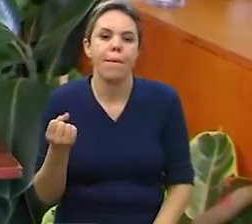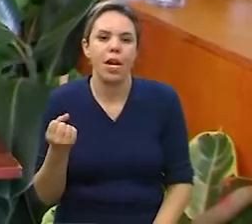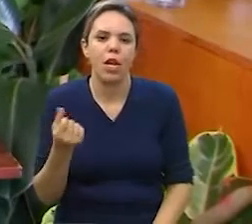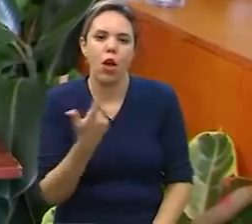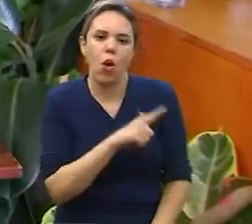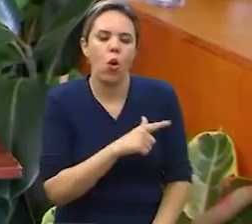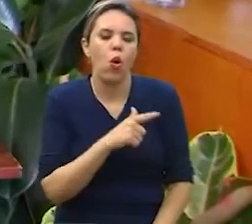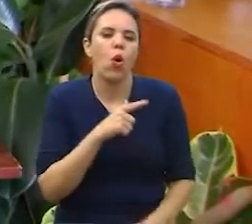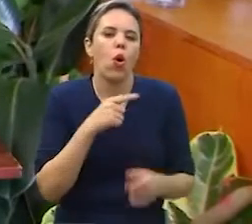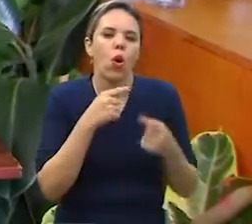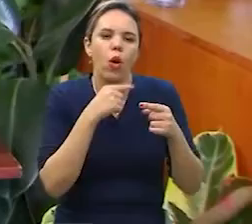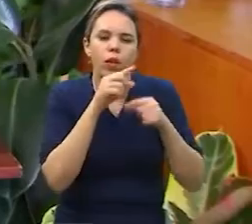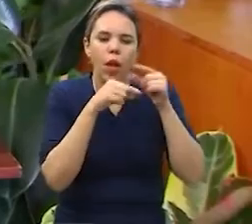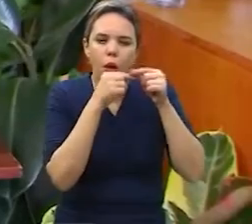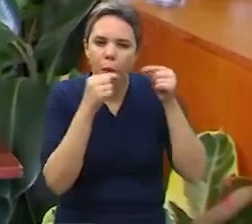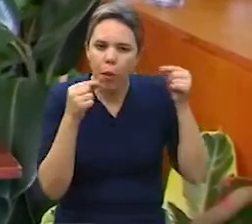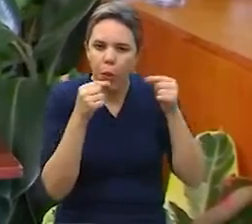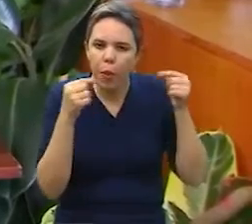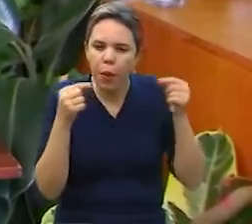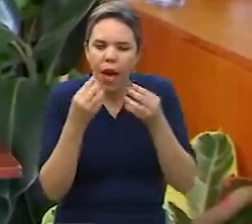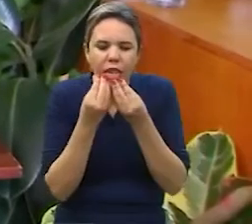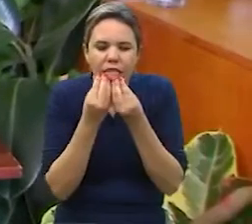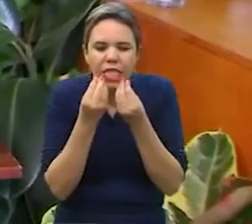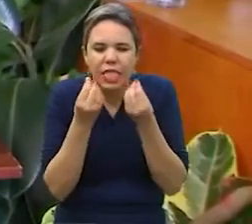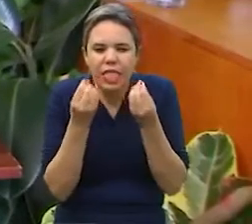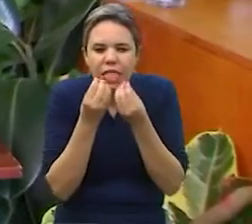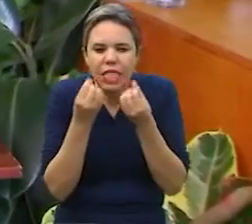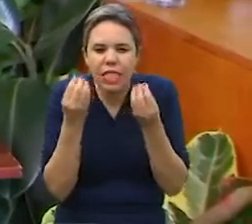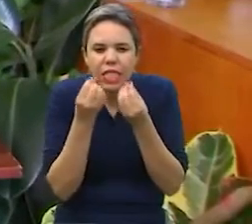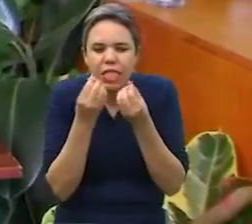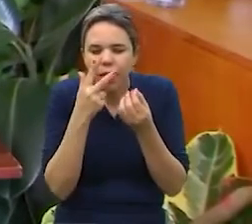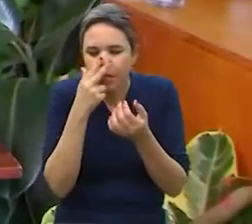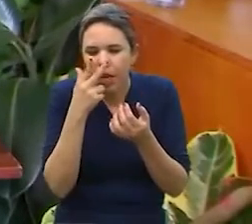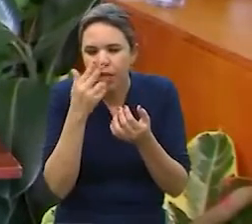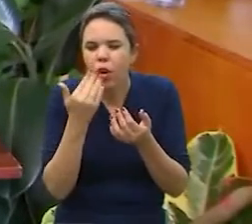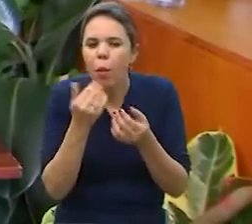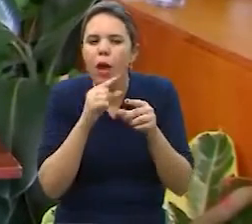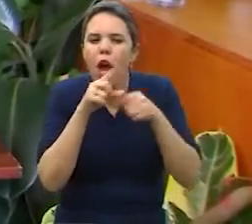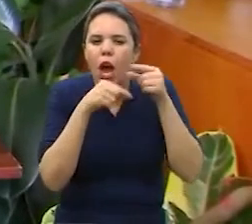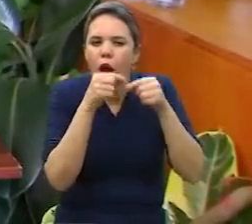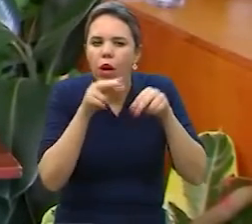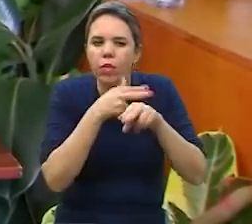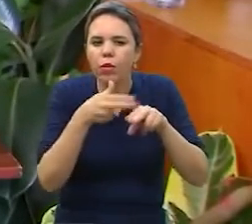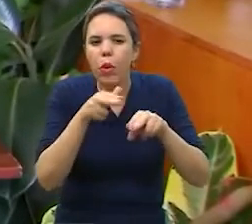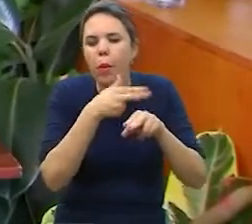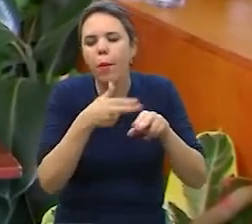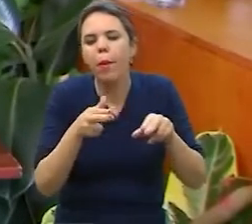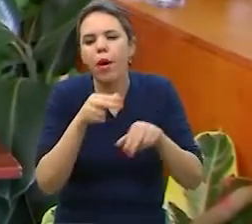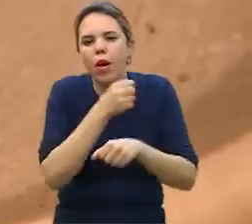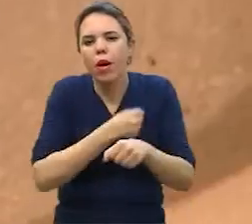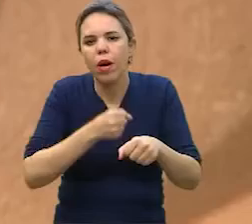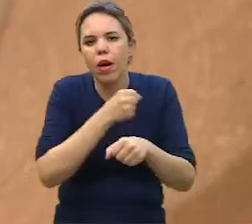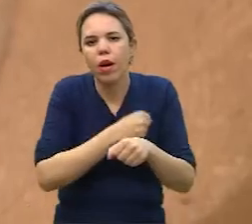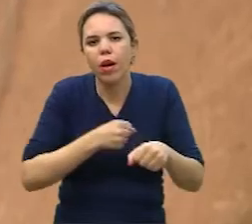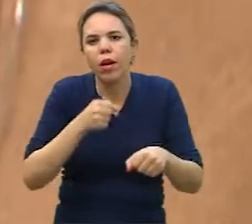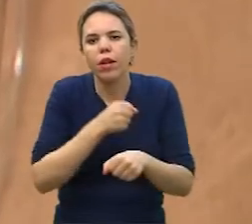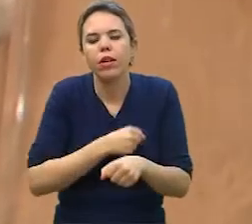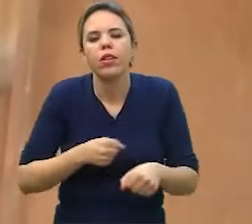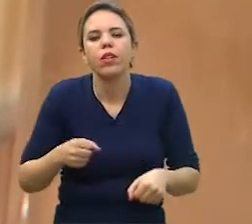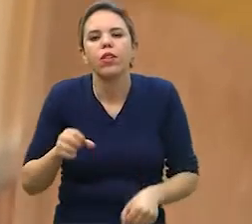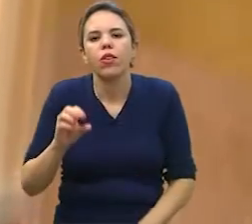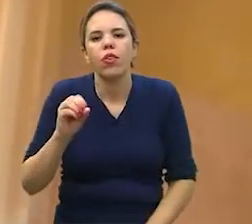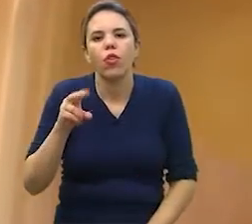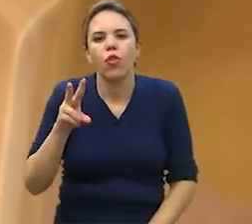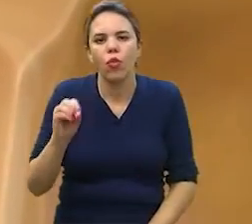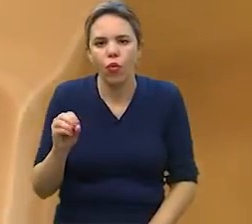Bombom. Vai dar toda aquela crocância como se estivesse comendo um bombom. Meu Deus. E aqui nessa receita a gente está usando ovo maltine.